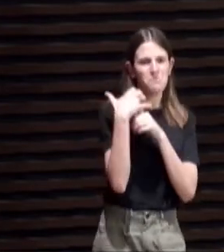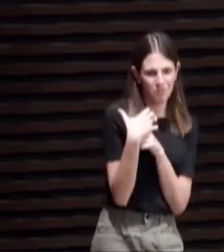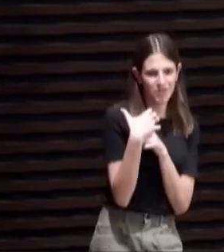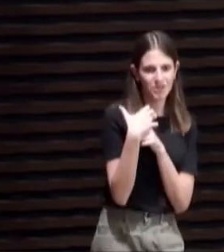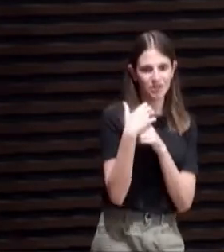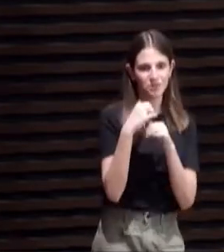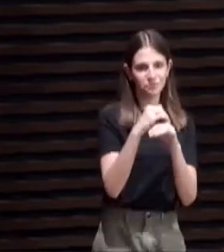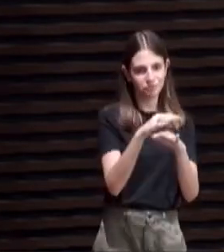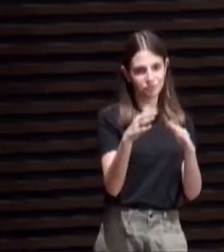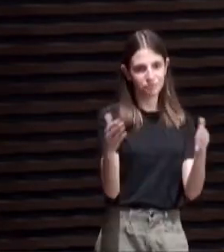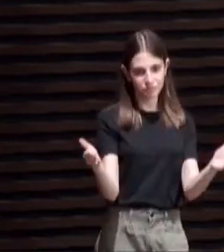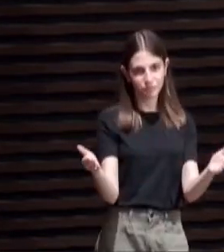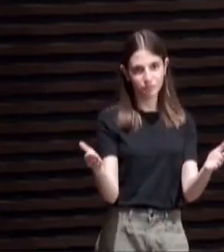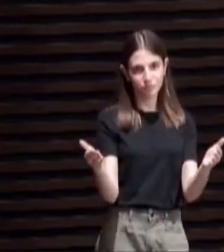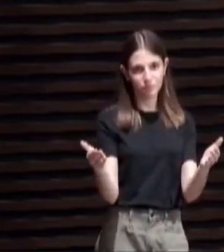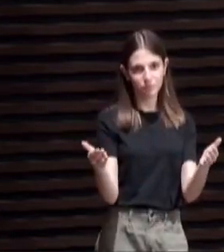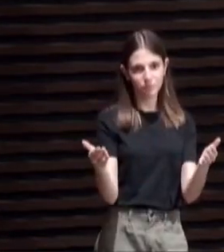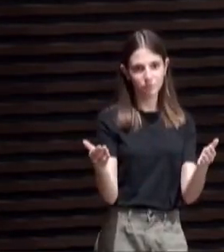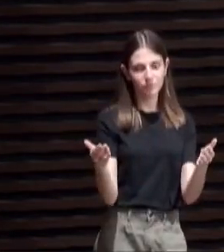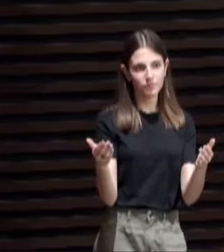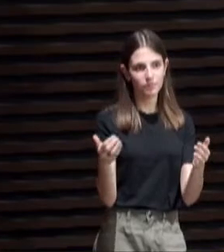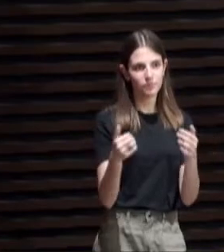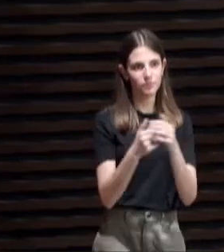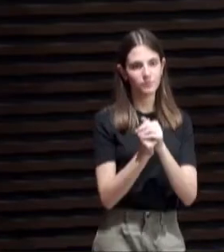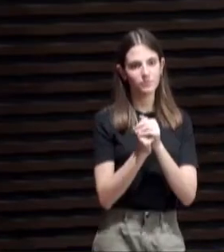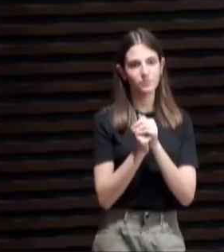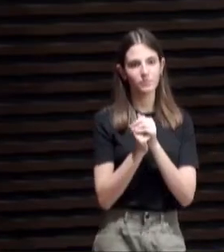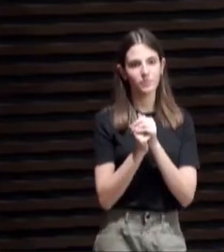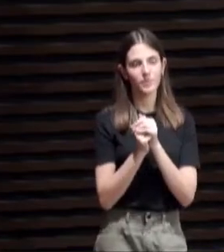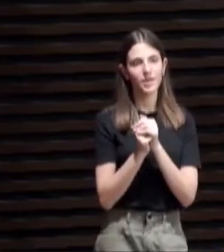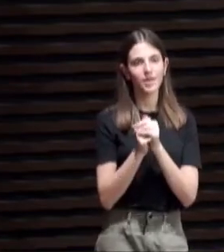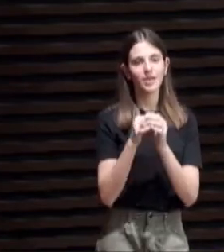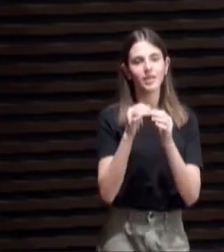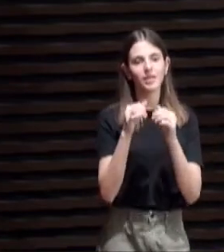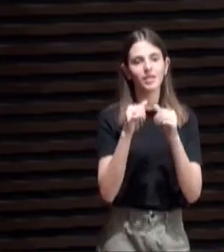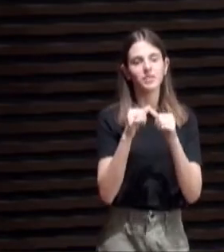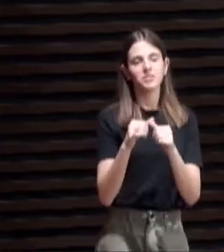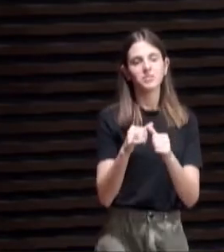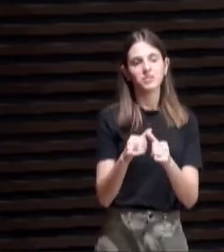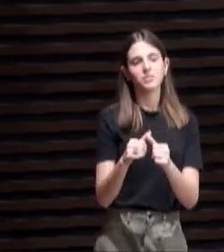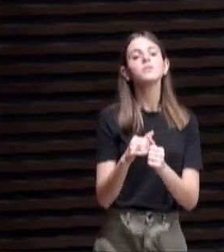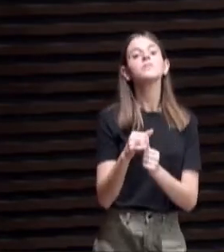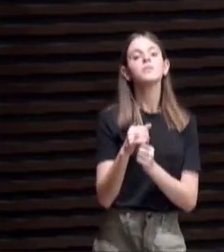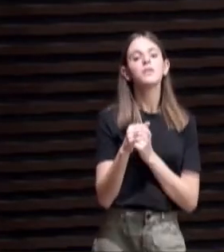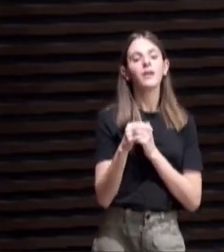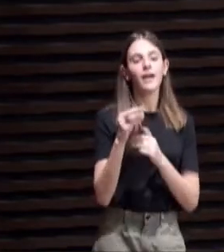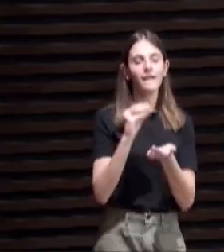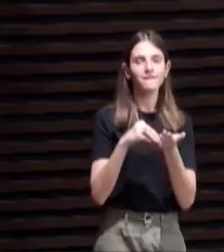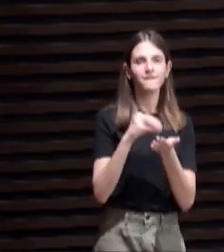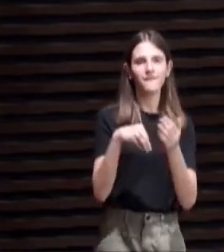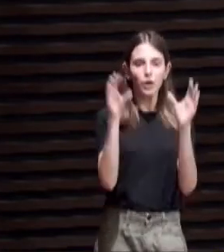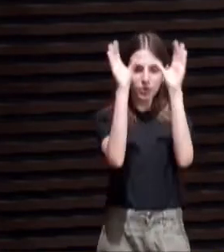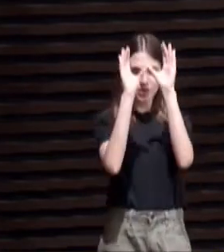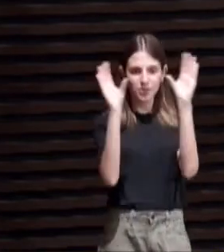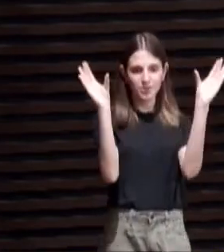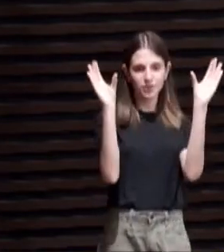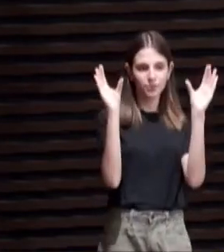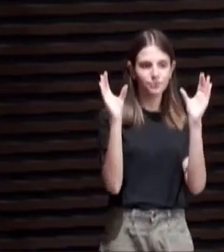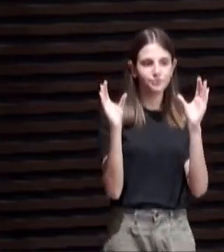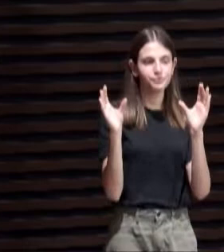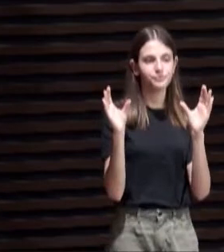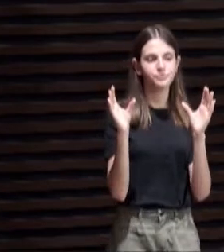uma tristeza, né? É falta de céu, é falta de desejar o céu, é princípio de